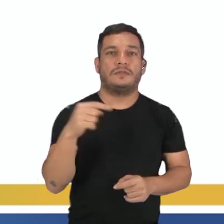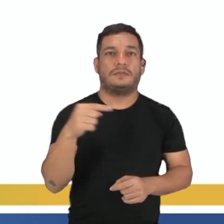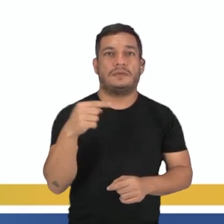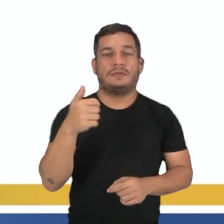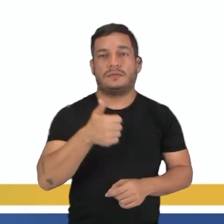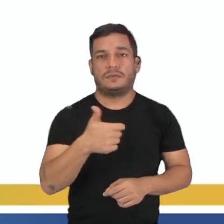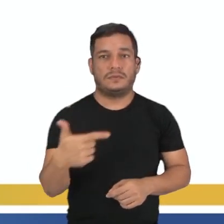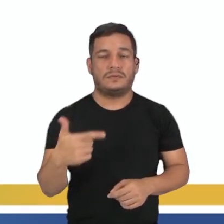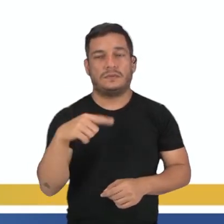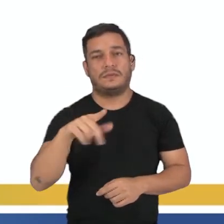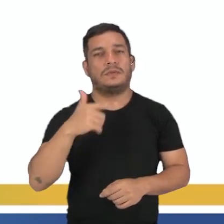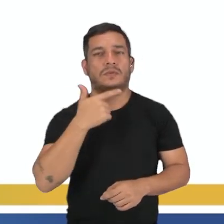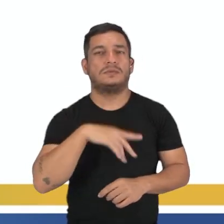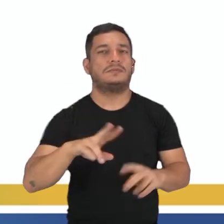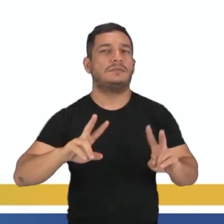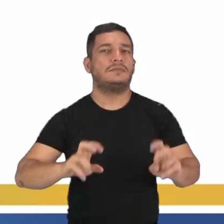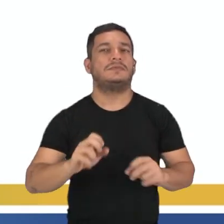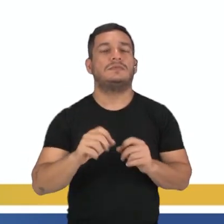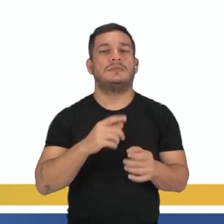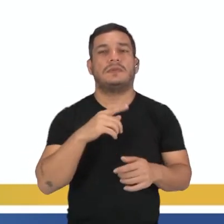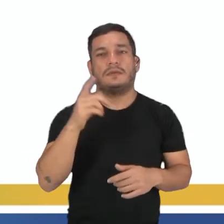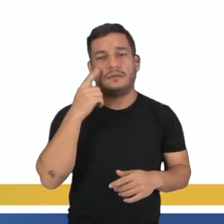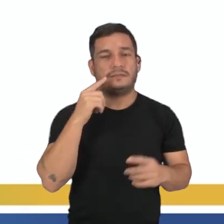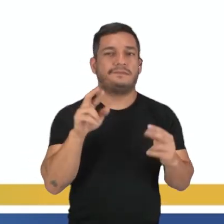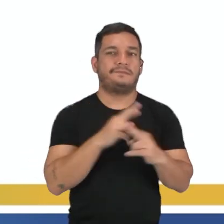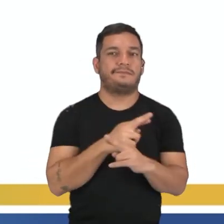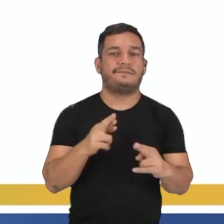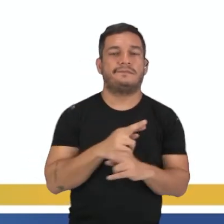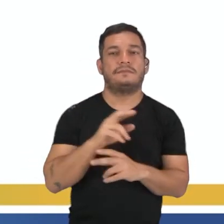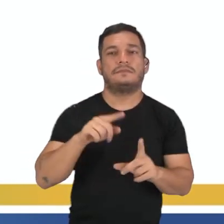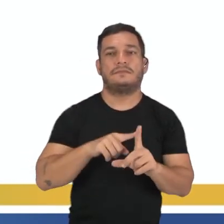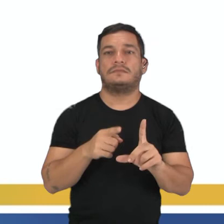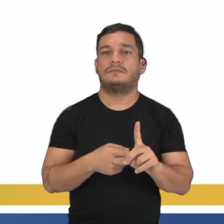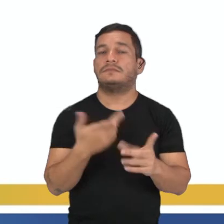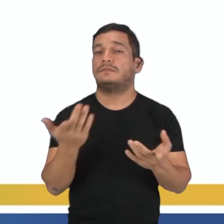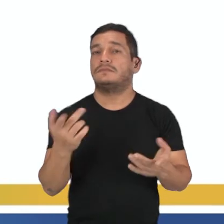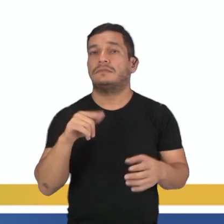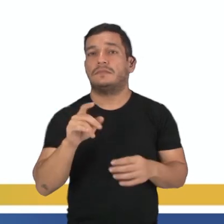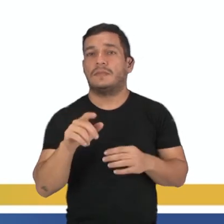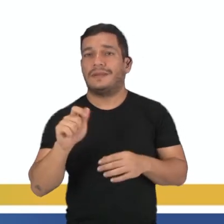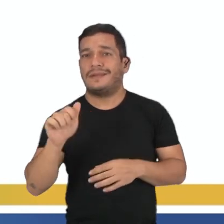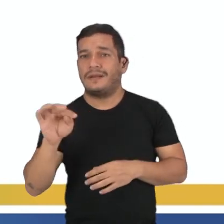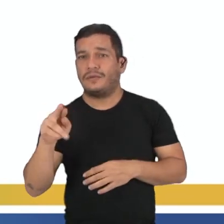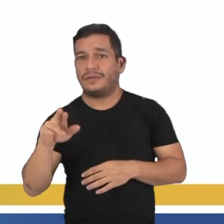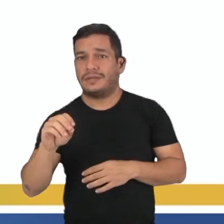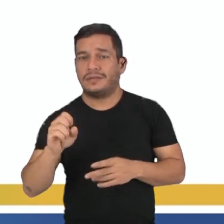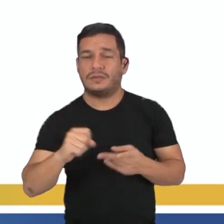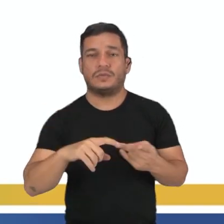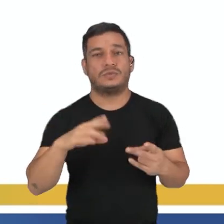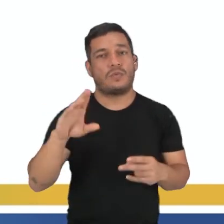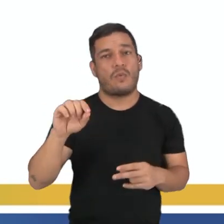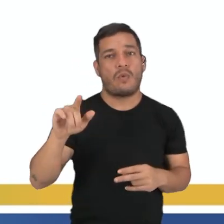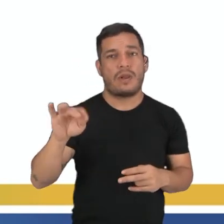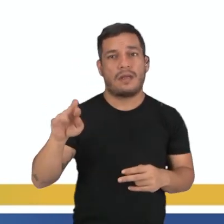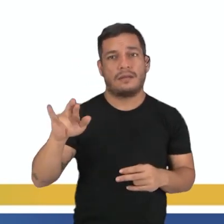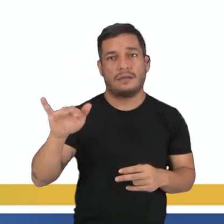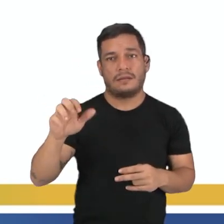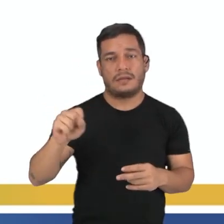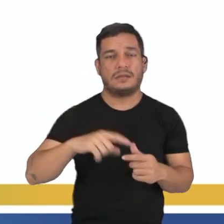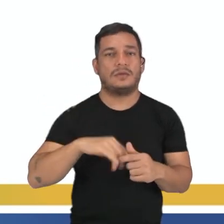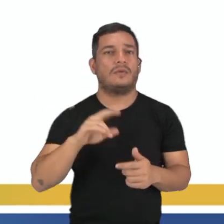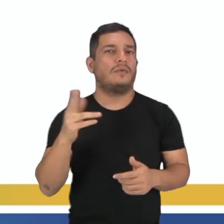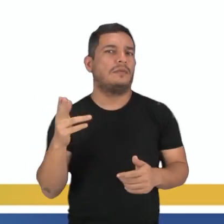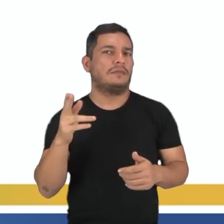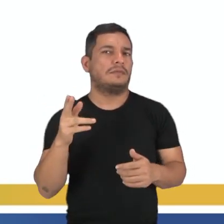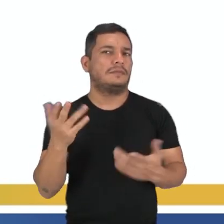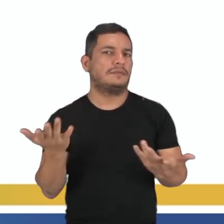menos 12. Você consegue enxergar alguma relação entre esses ângulos? Será que eles são alternos? Será que eles são colaterais? Será que eles são